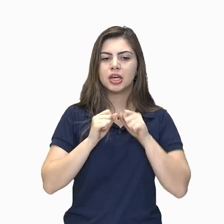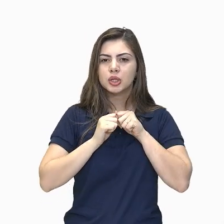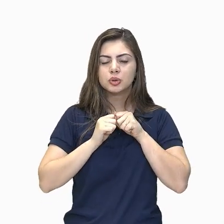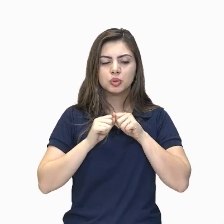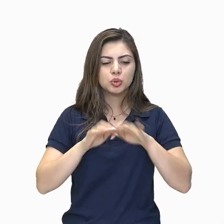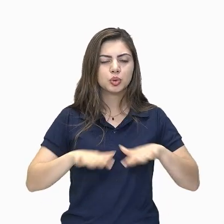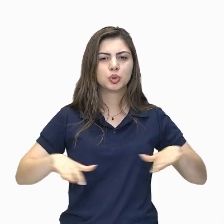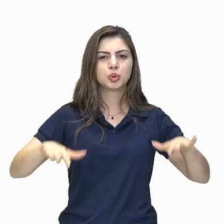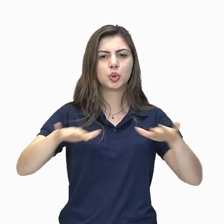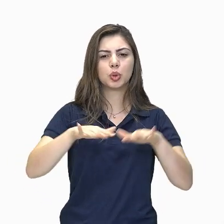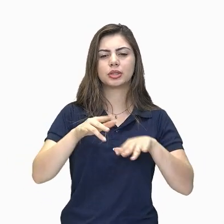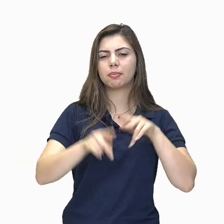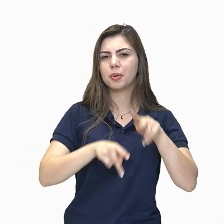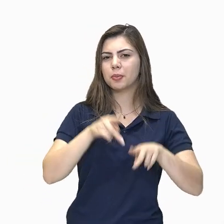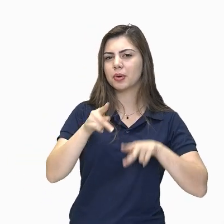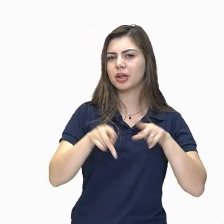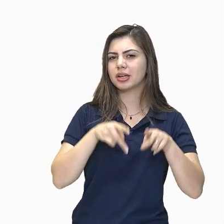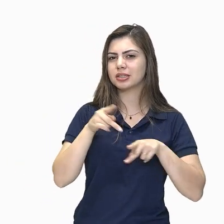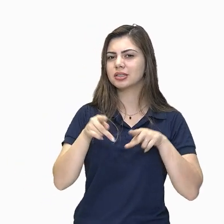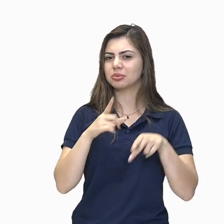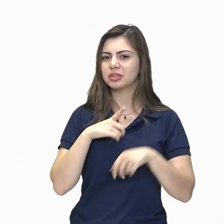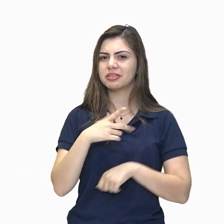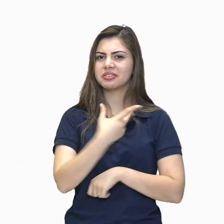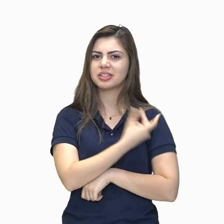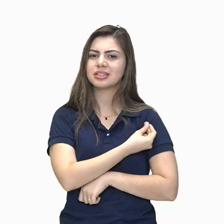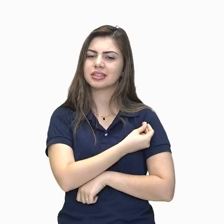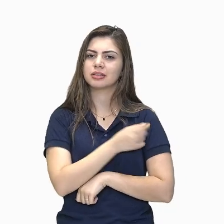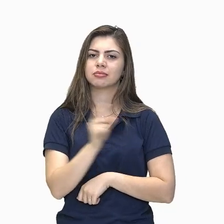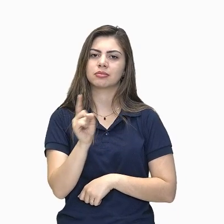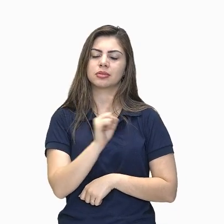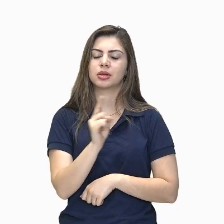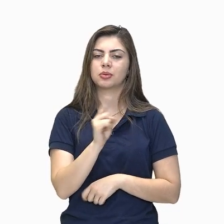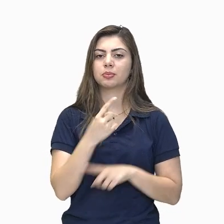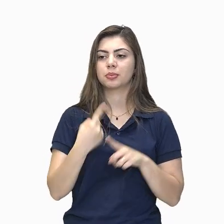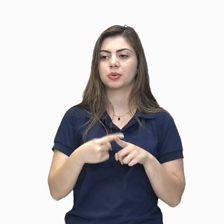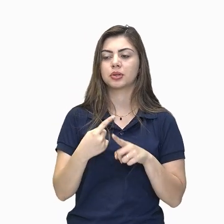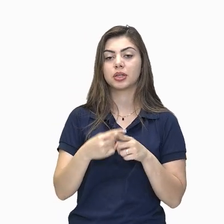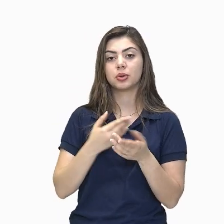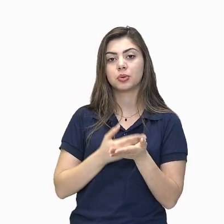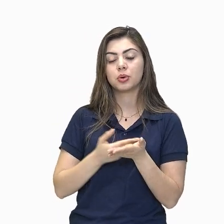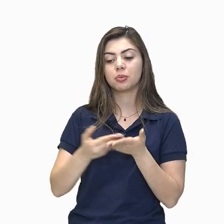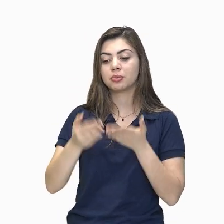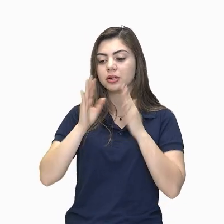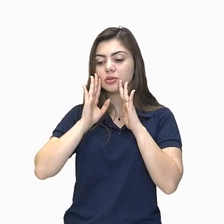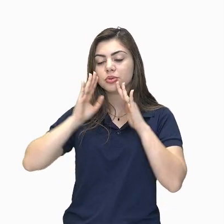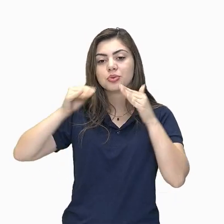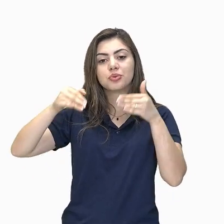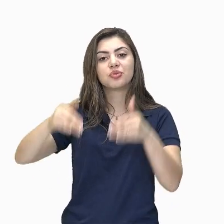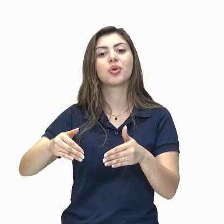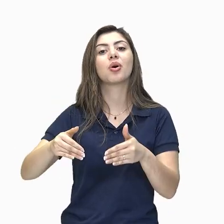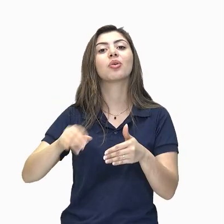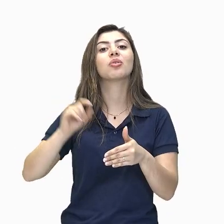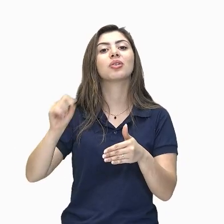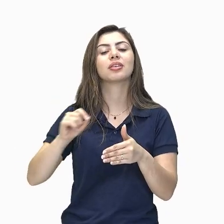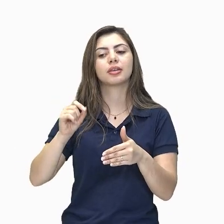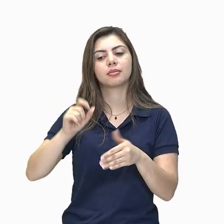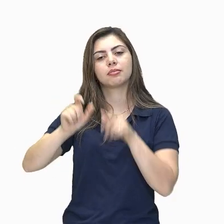toda a população. As campanhas iniciais elas eram voltadas prioritariamente para quem tinha